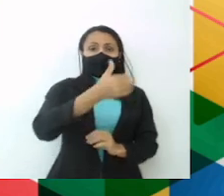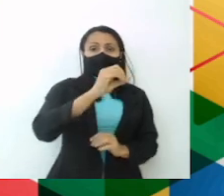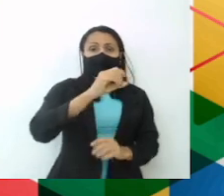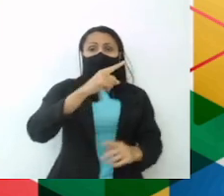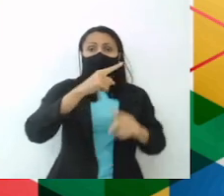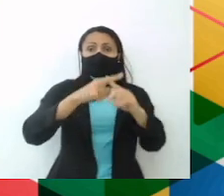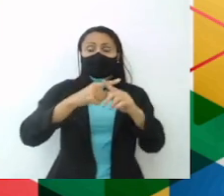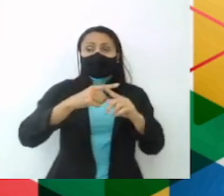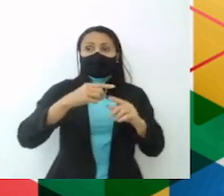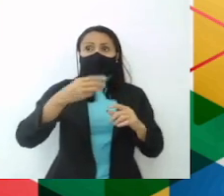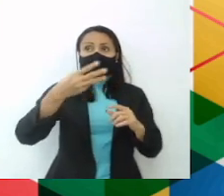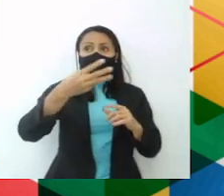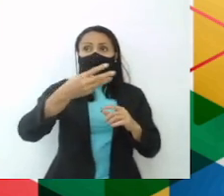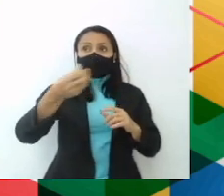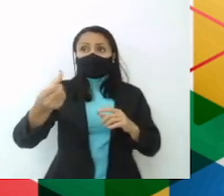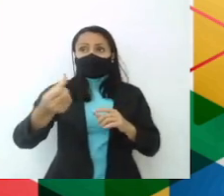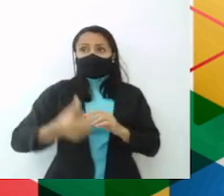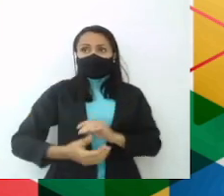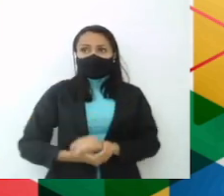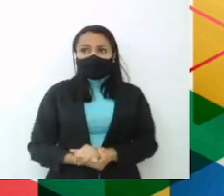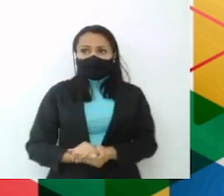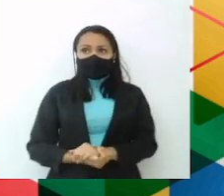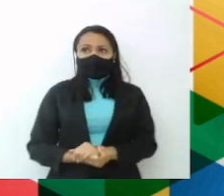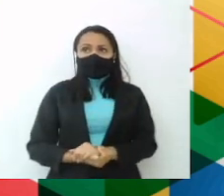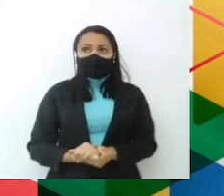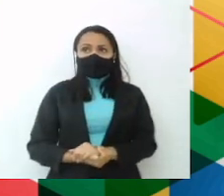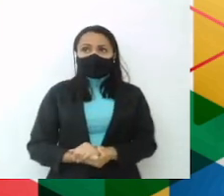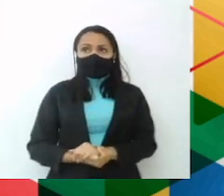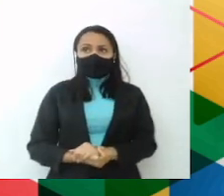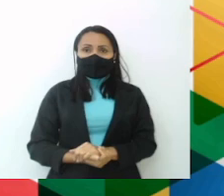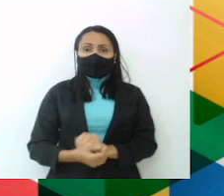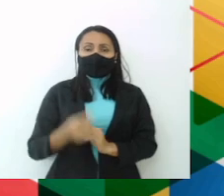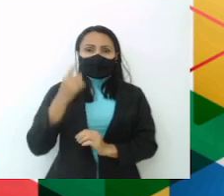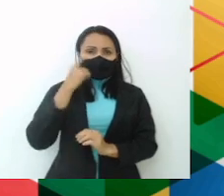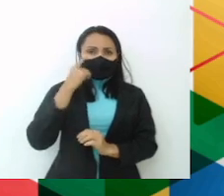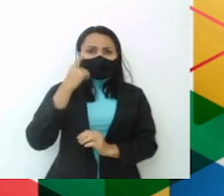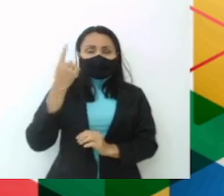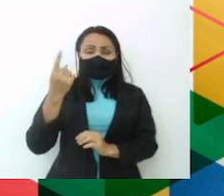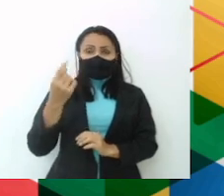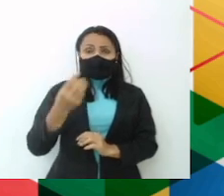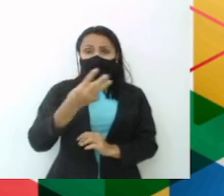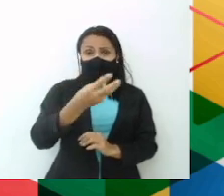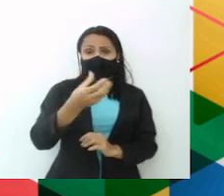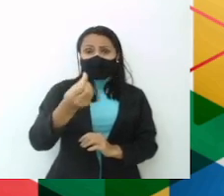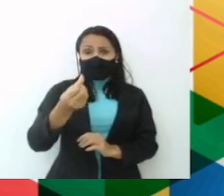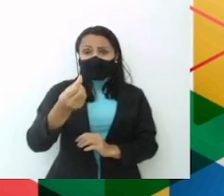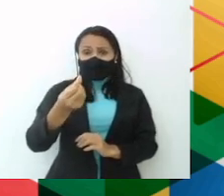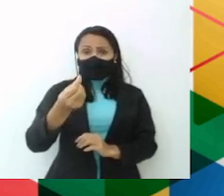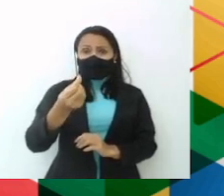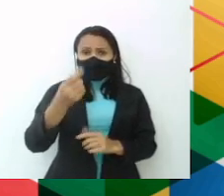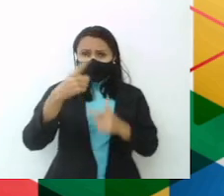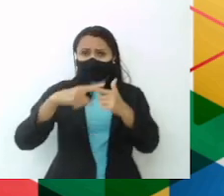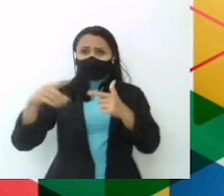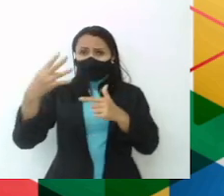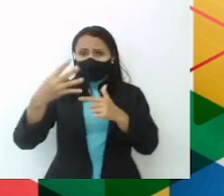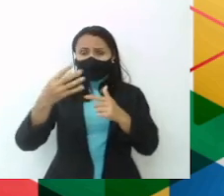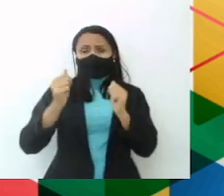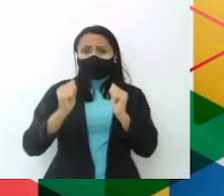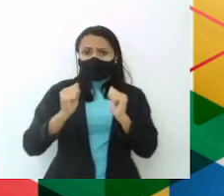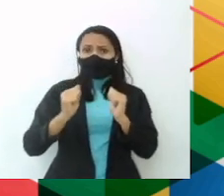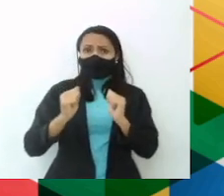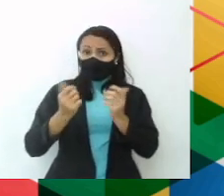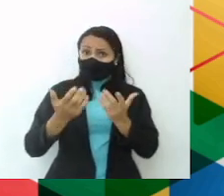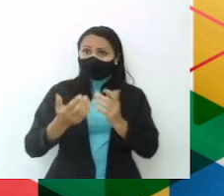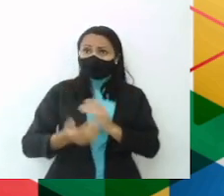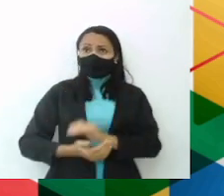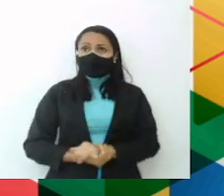vezes 36. Olha, repara que 36 é divisível por 4, né? 36 eu posso dividir por 4. Vai